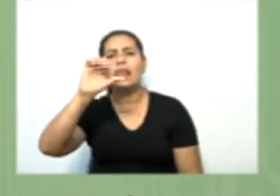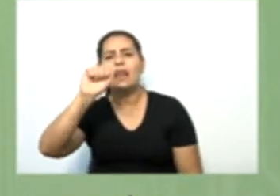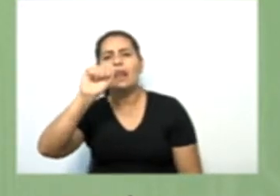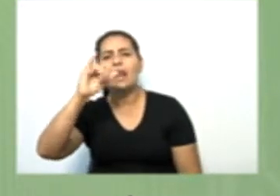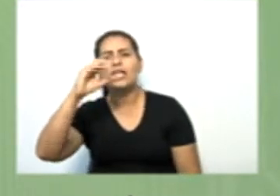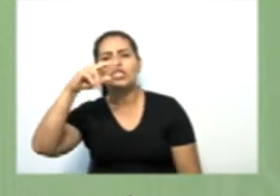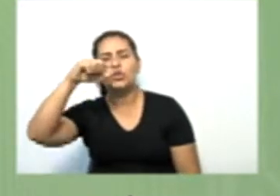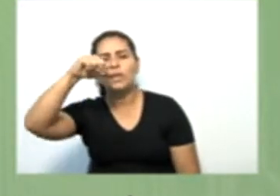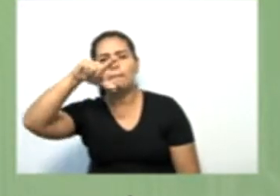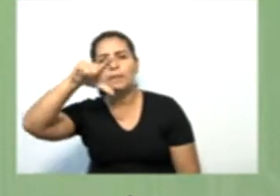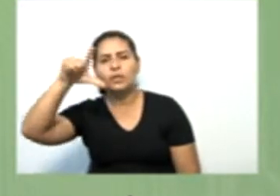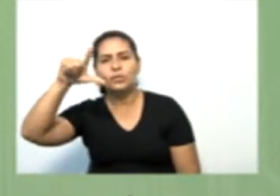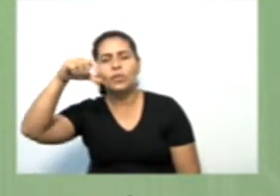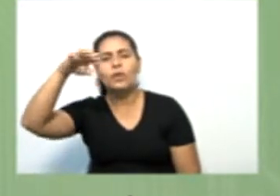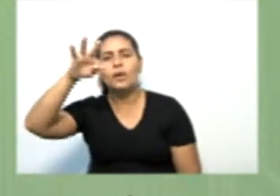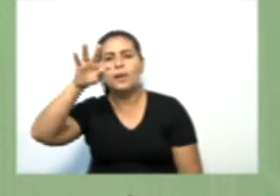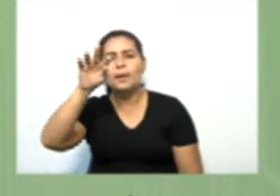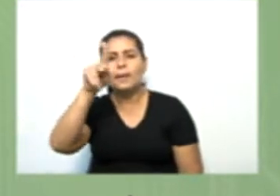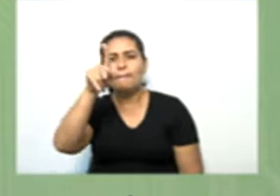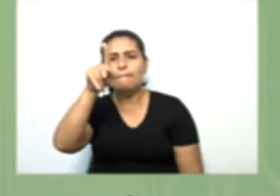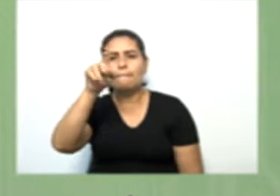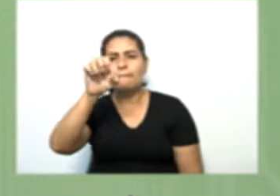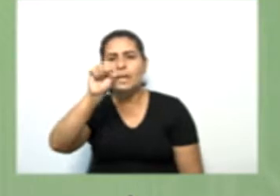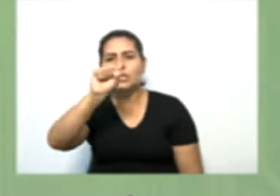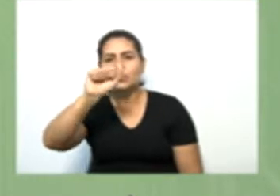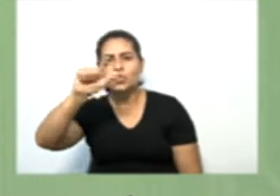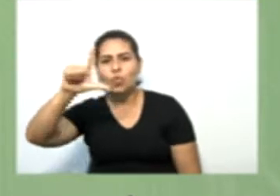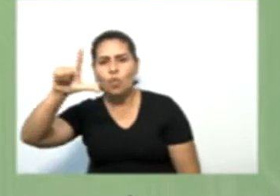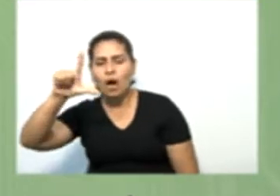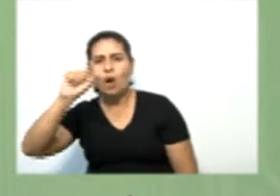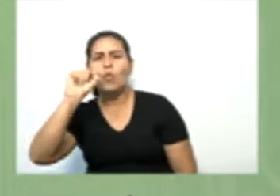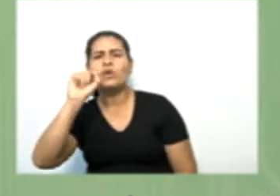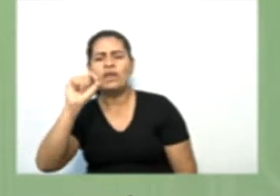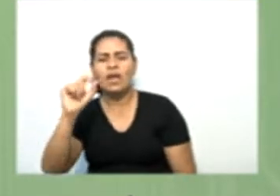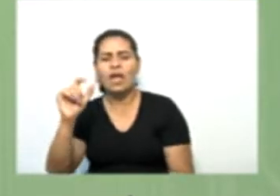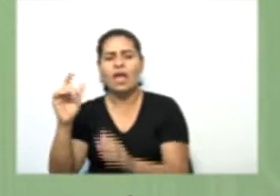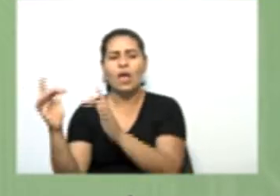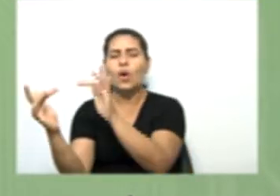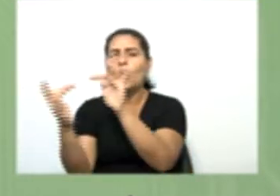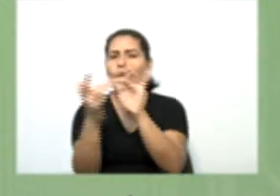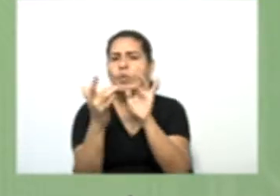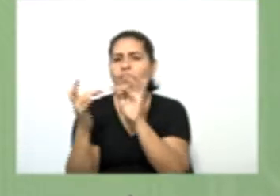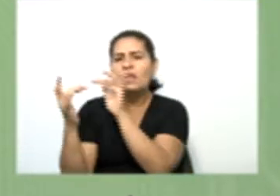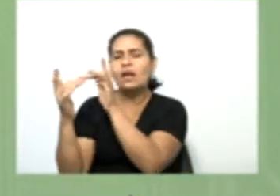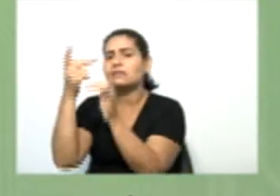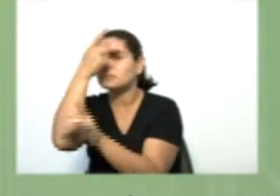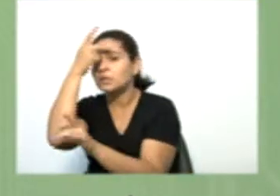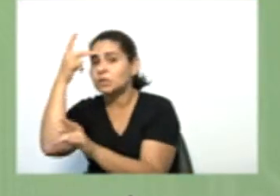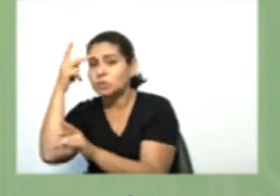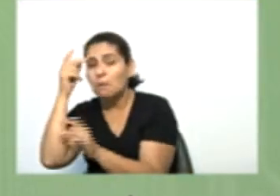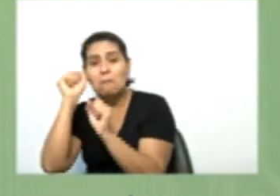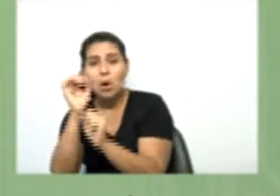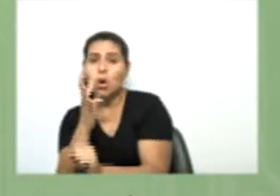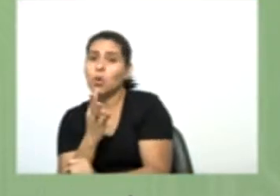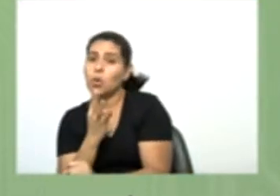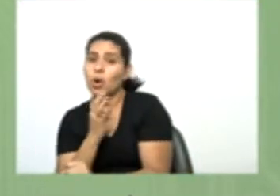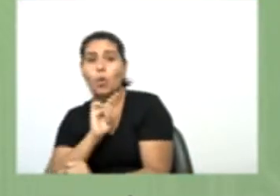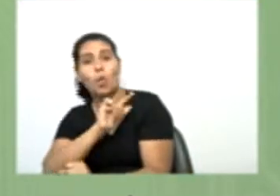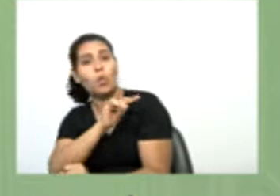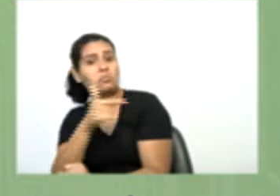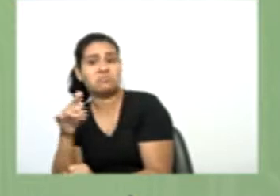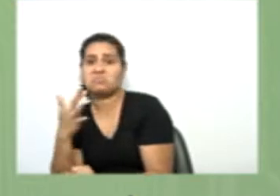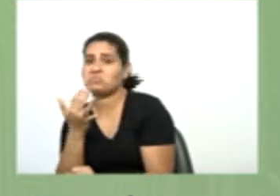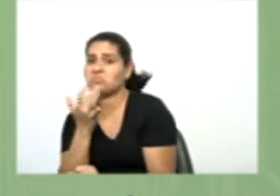a resposta está aí, é o relacionamento entre as pessoas, sejam elas conhecidas ou não. Então, o